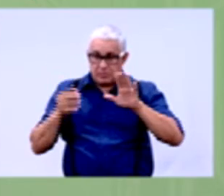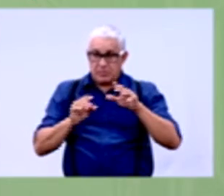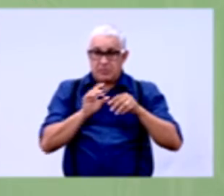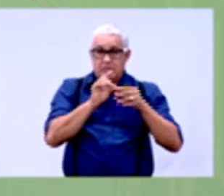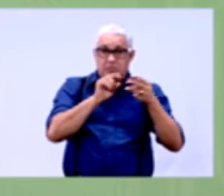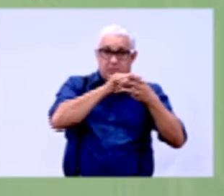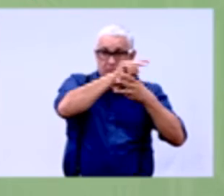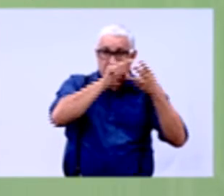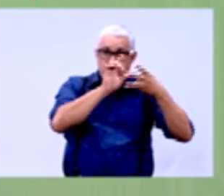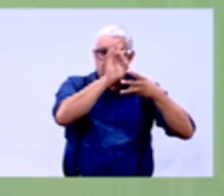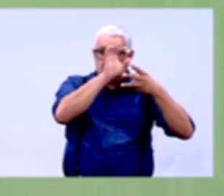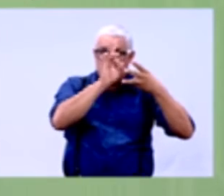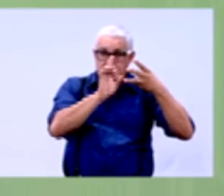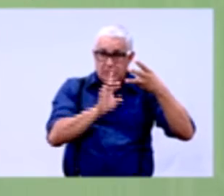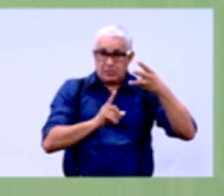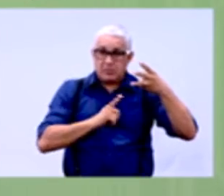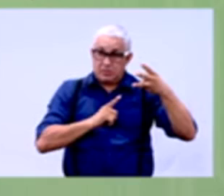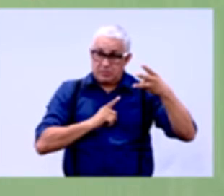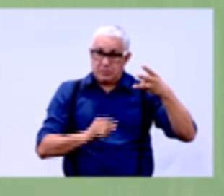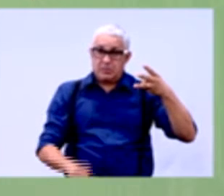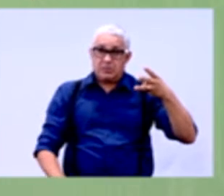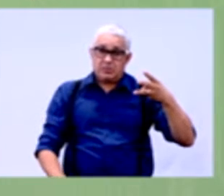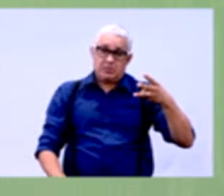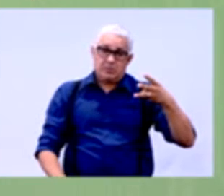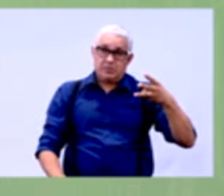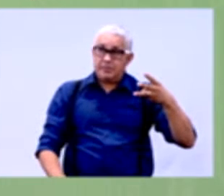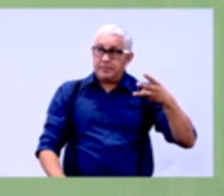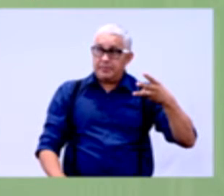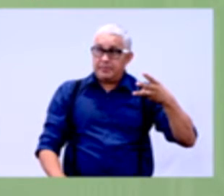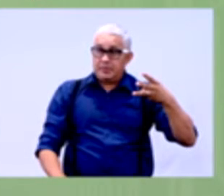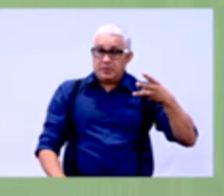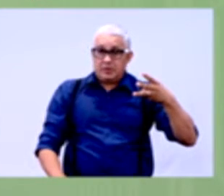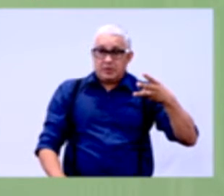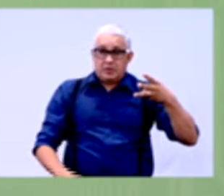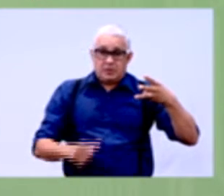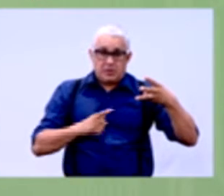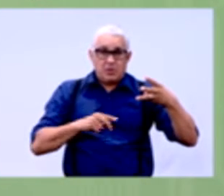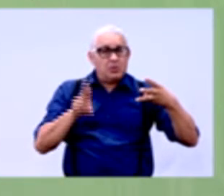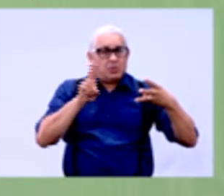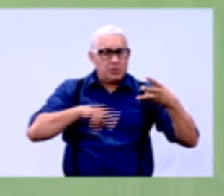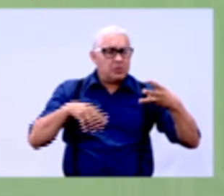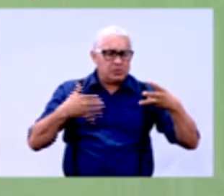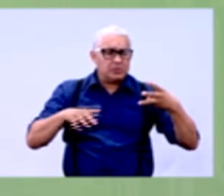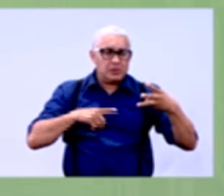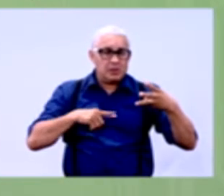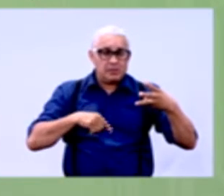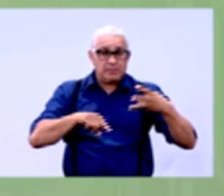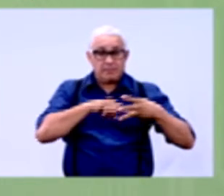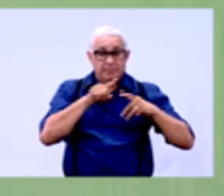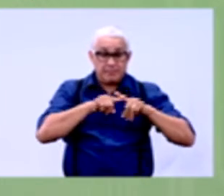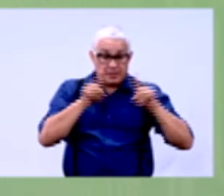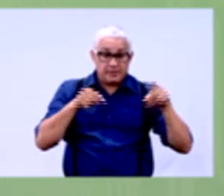3 camadas tem um número maior de utilidades, mas aqui